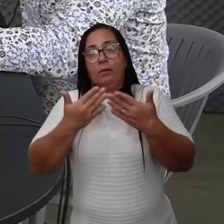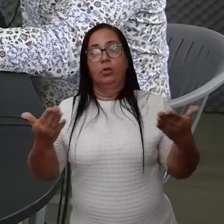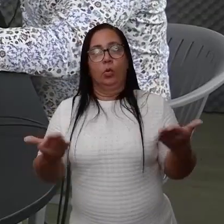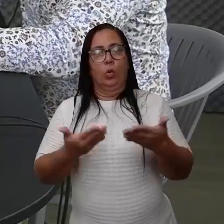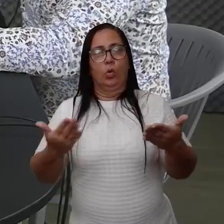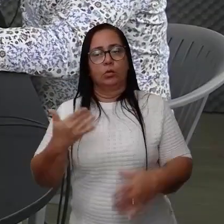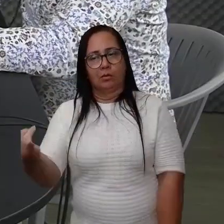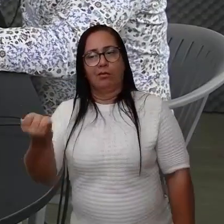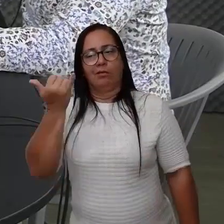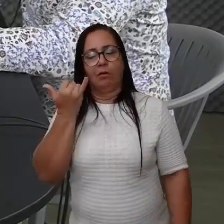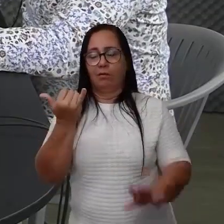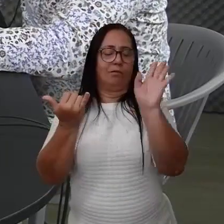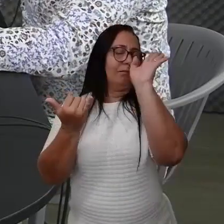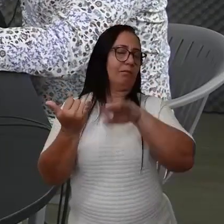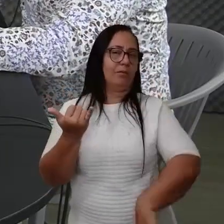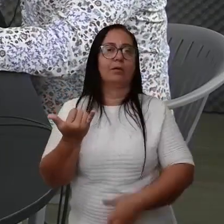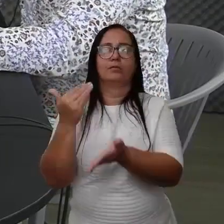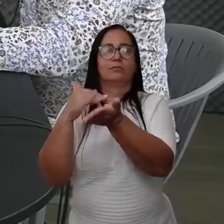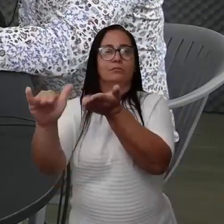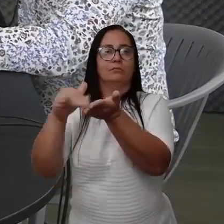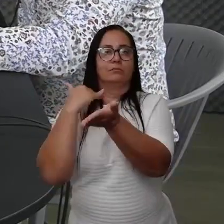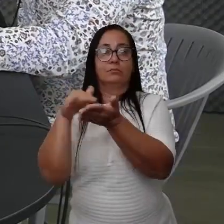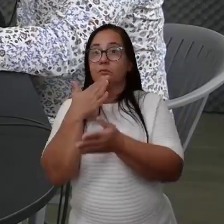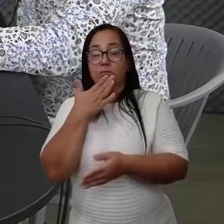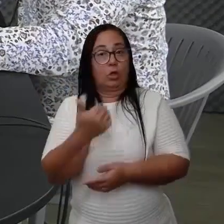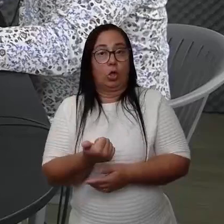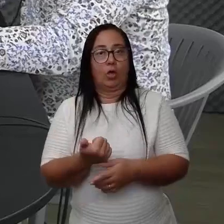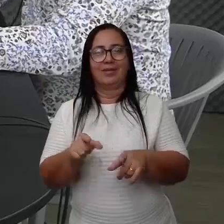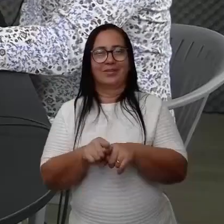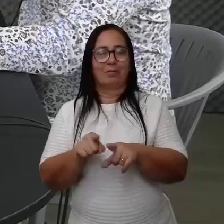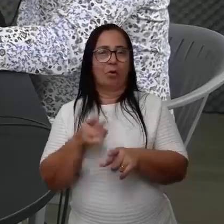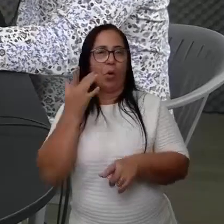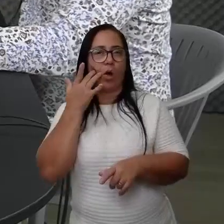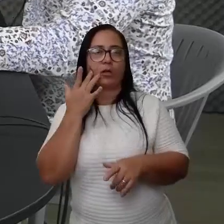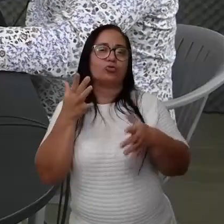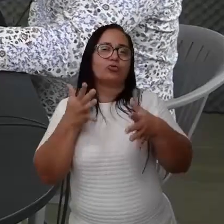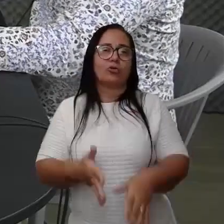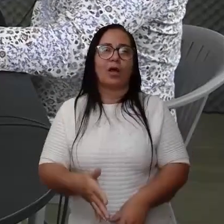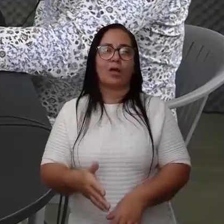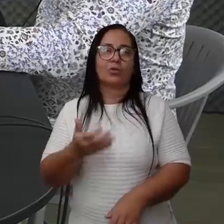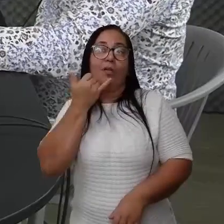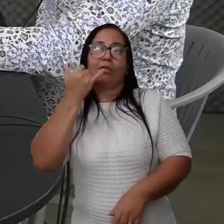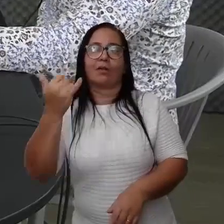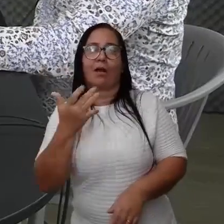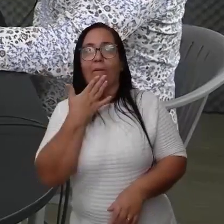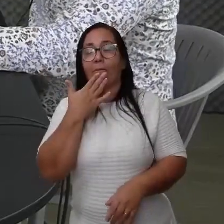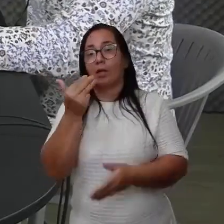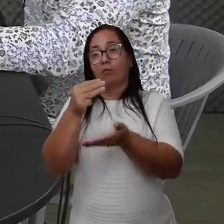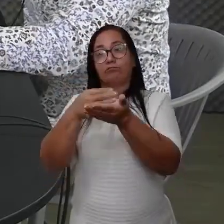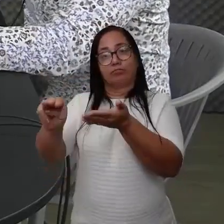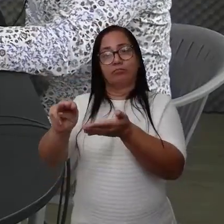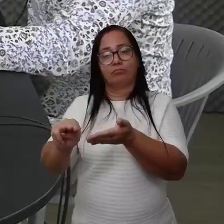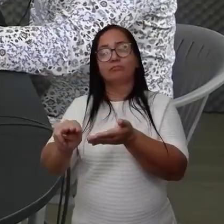atendo mais chamada telefônica. Quase não E tem. também eu acho deselegante ligar para alguém quando eu posso mandar uma mensagem no WhatsApp, né? Se tornou